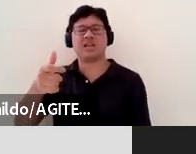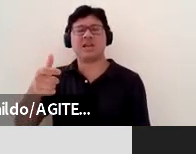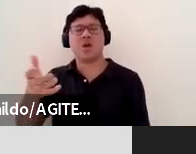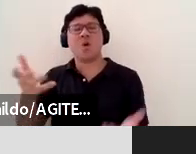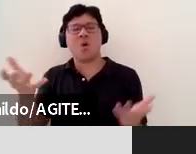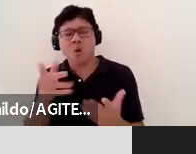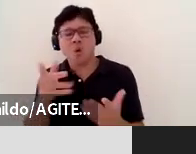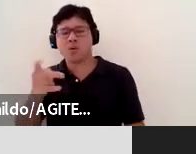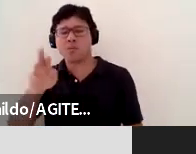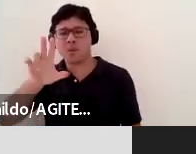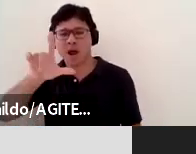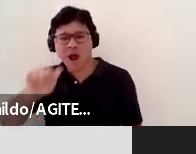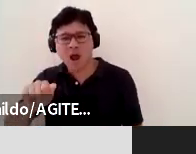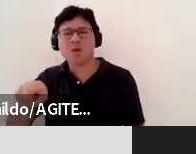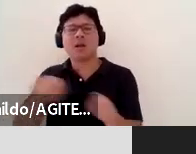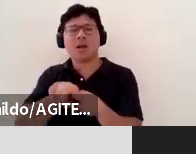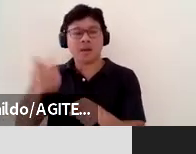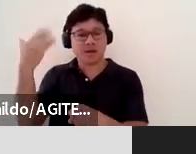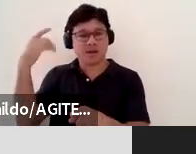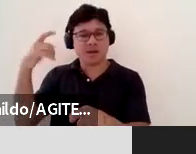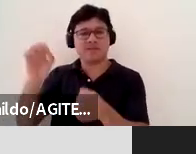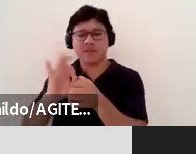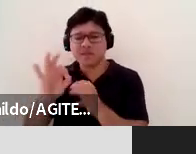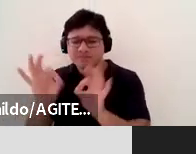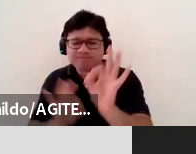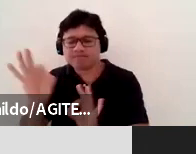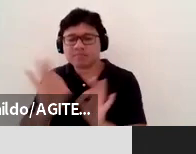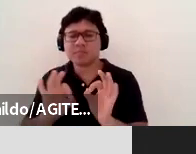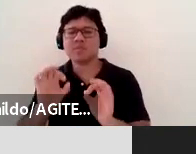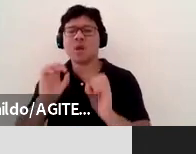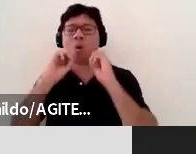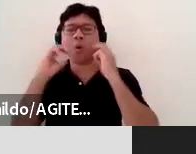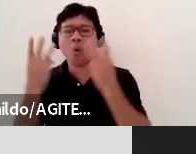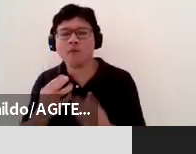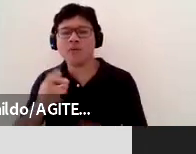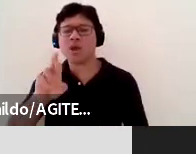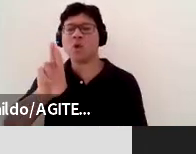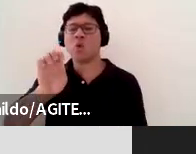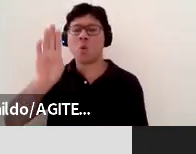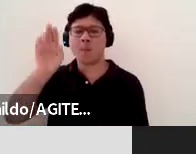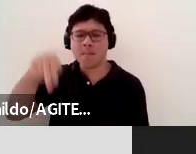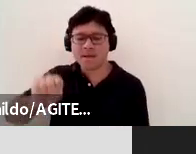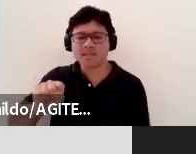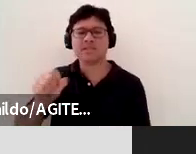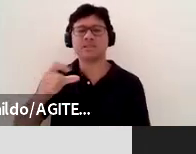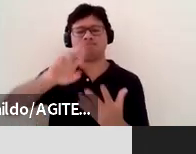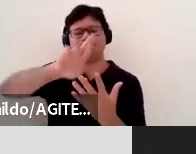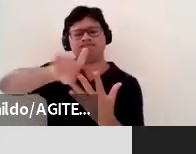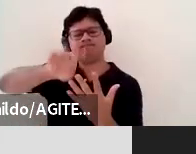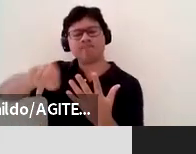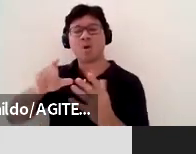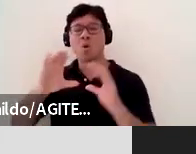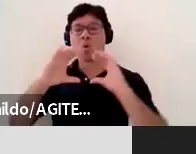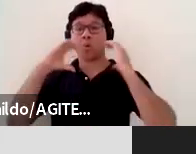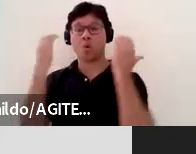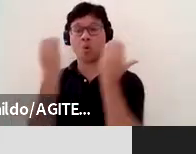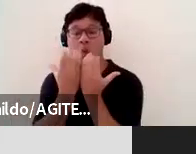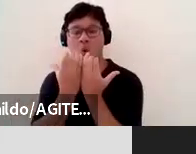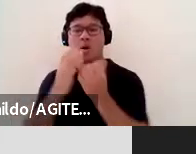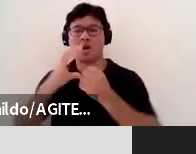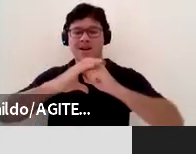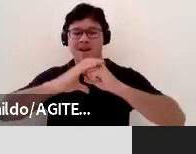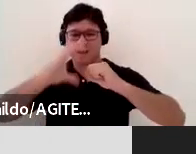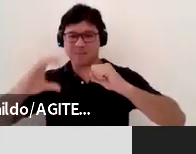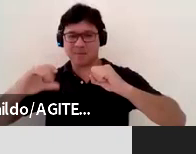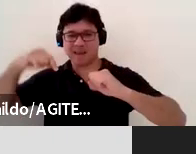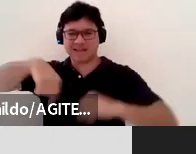Brito fazia, conduzia, as oficinas com o Rubens Figueiredo, começamos a participar dos congressos da ABRAT no Rio de Janeiro